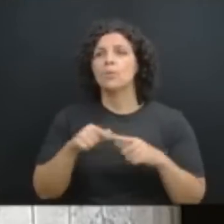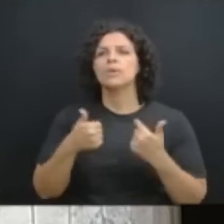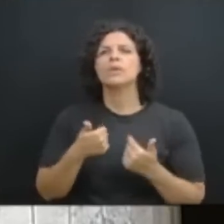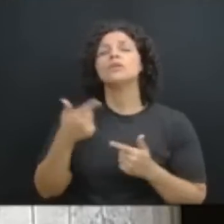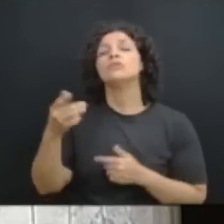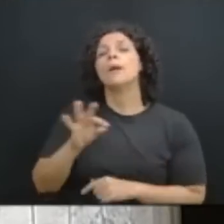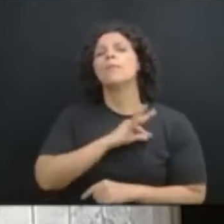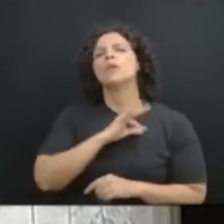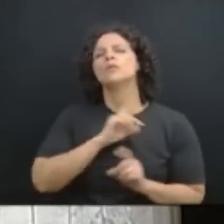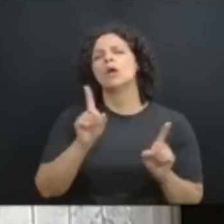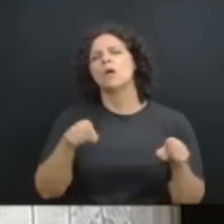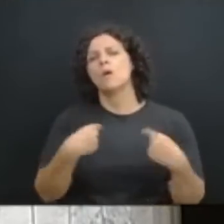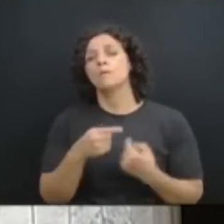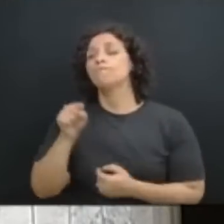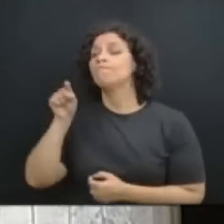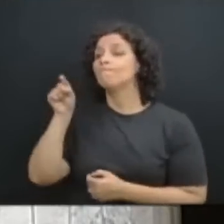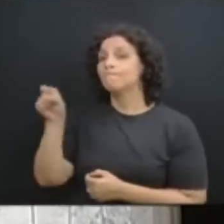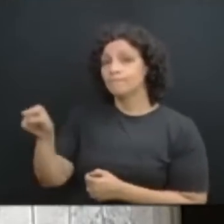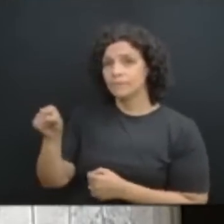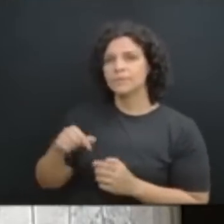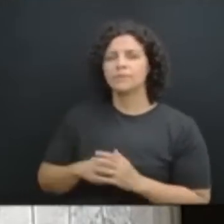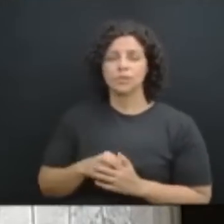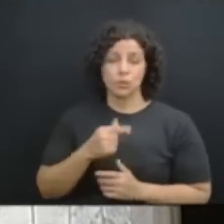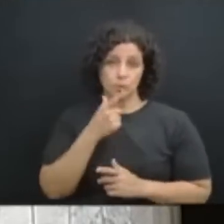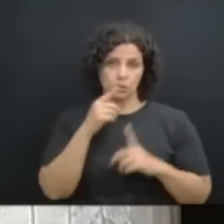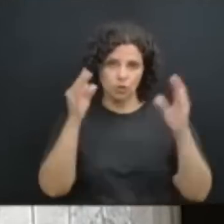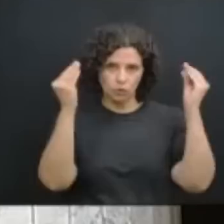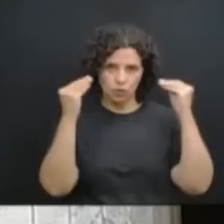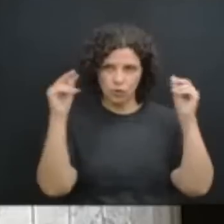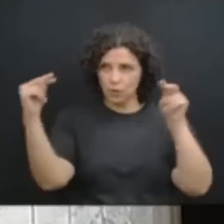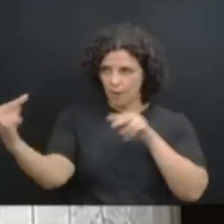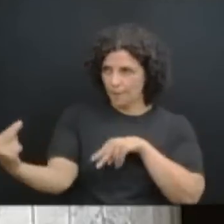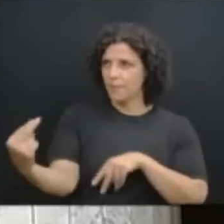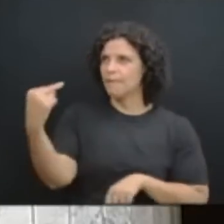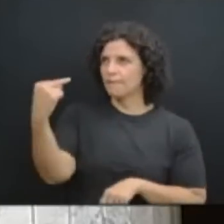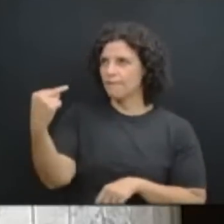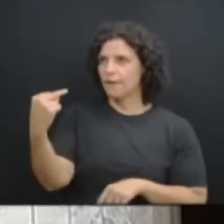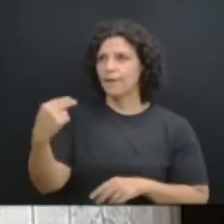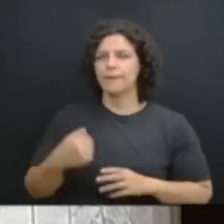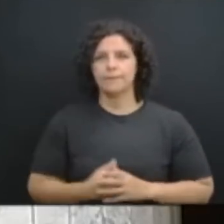crimes. E ele, senhor Tito, quando me vê,